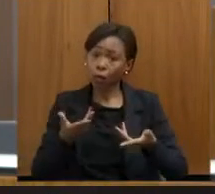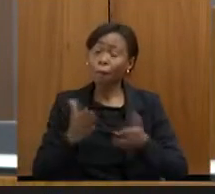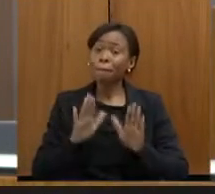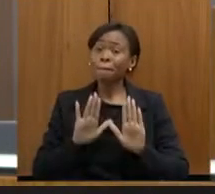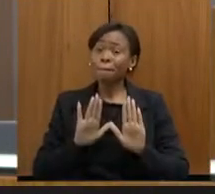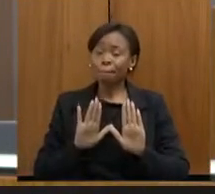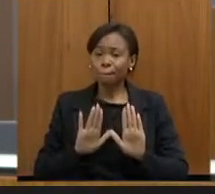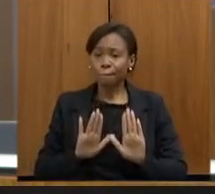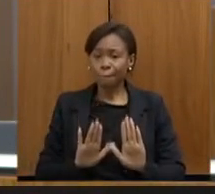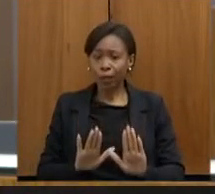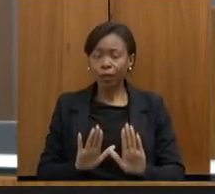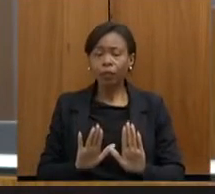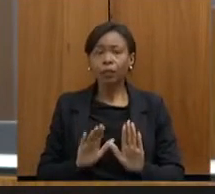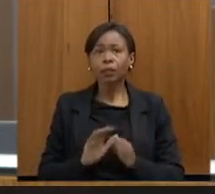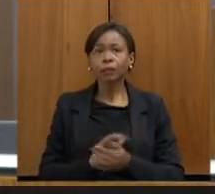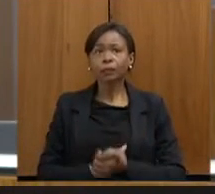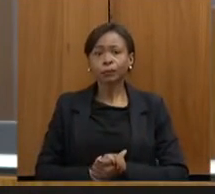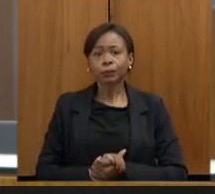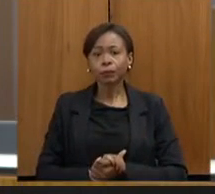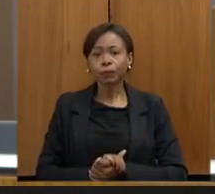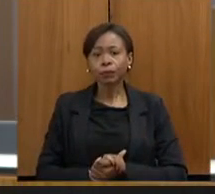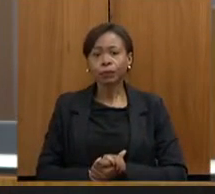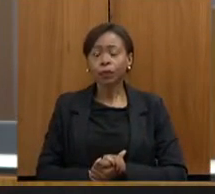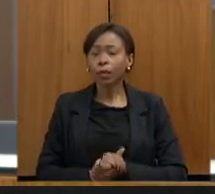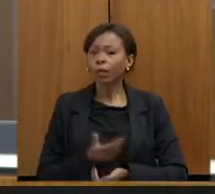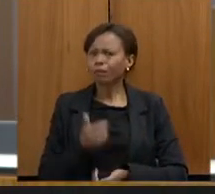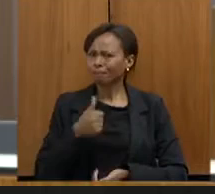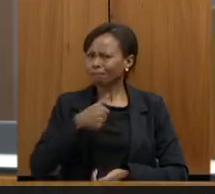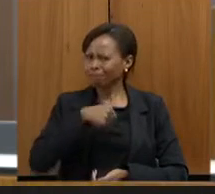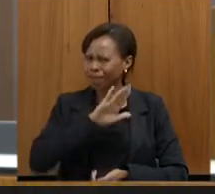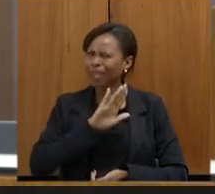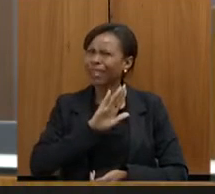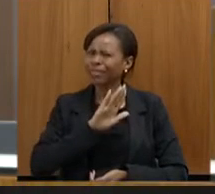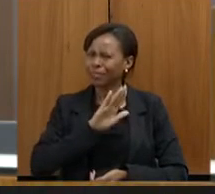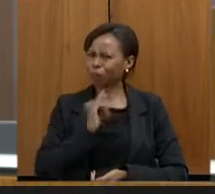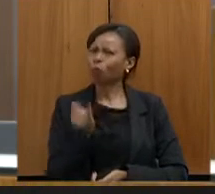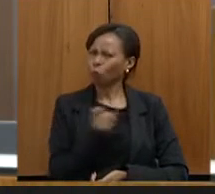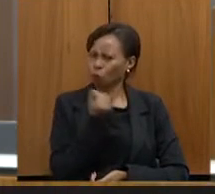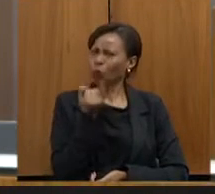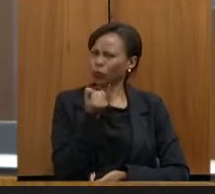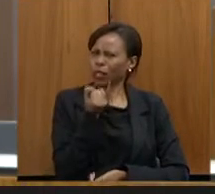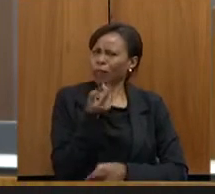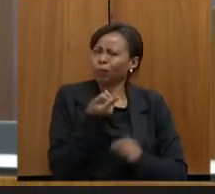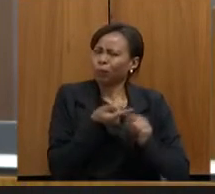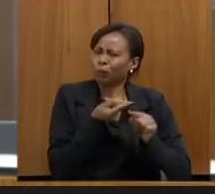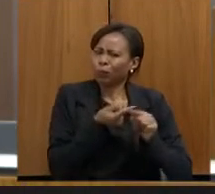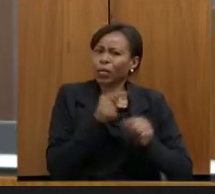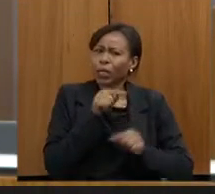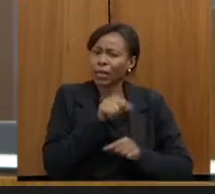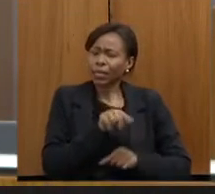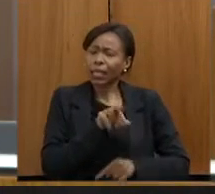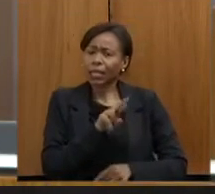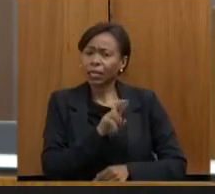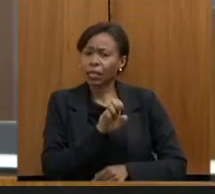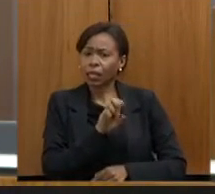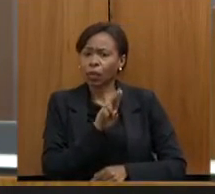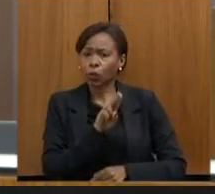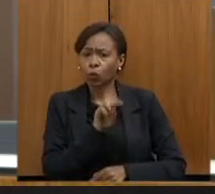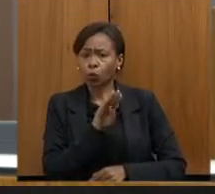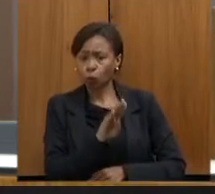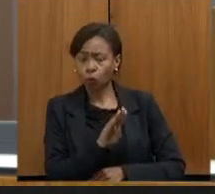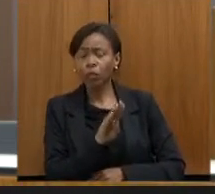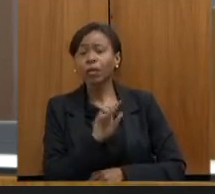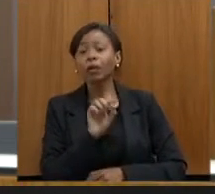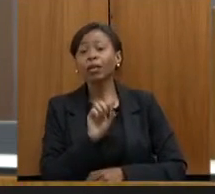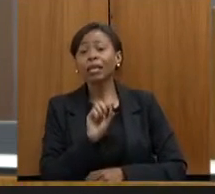Entretanto, a REUB é muito mais do que isso. A REUB é retirar essa medida no espaço